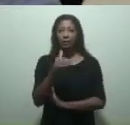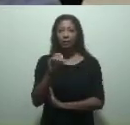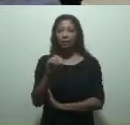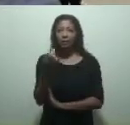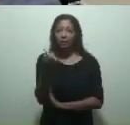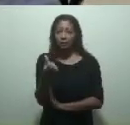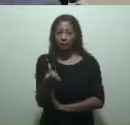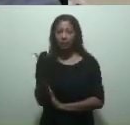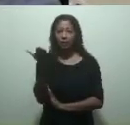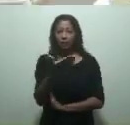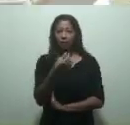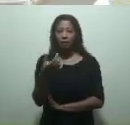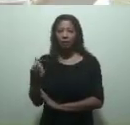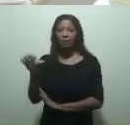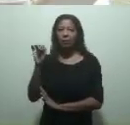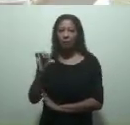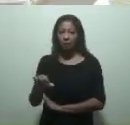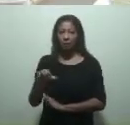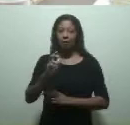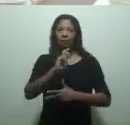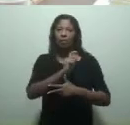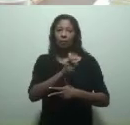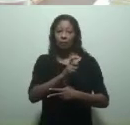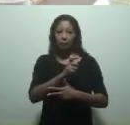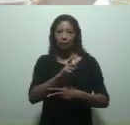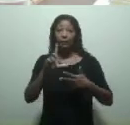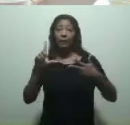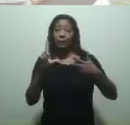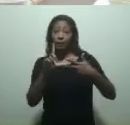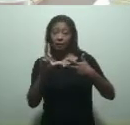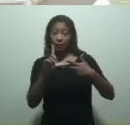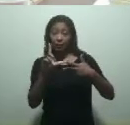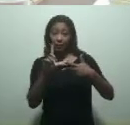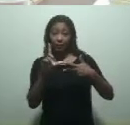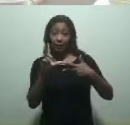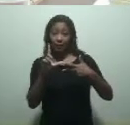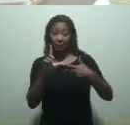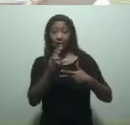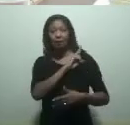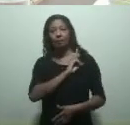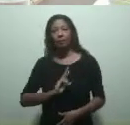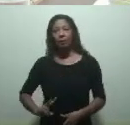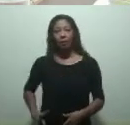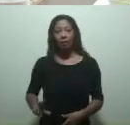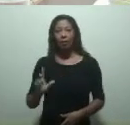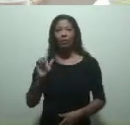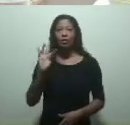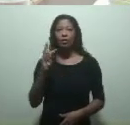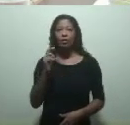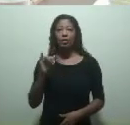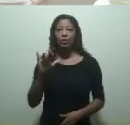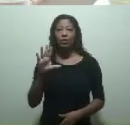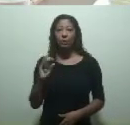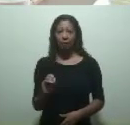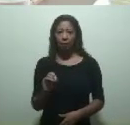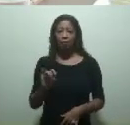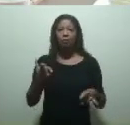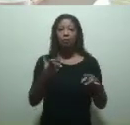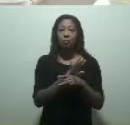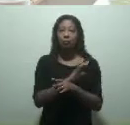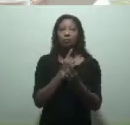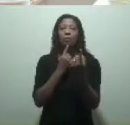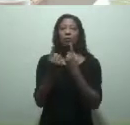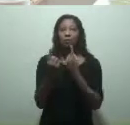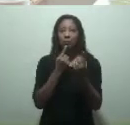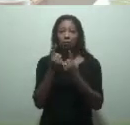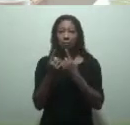106/2019, Poder Legislativo Municipal, vereador Antônio Tiago Cartacho Ferreira. Encerradas as discussões, o